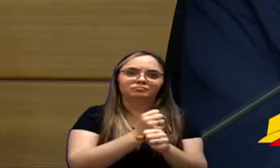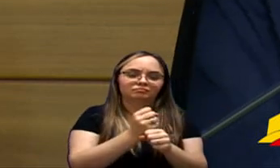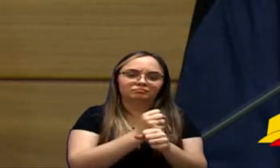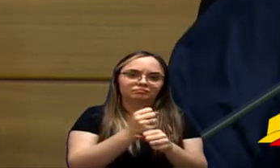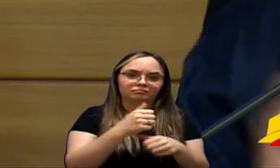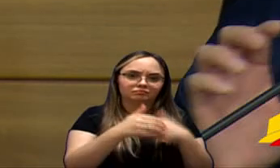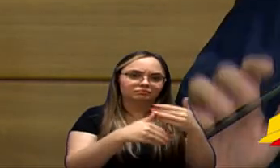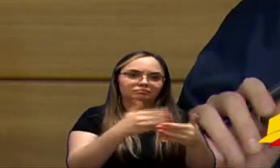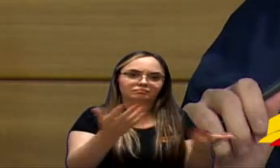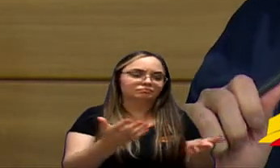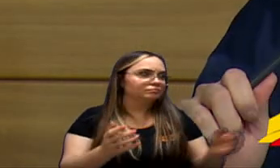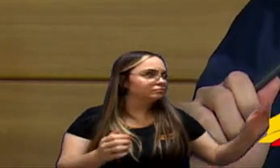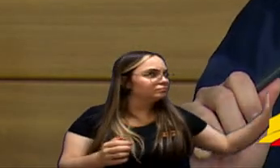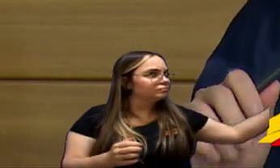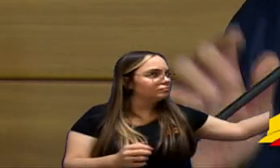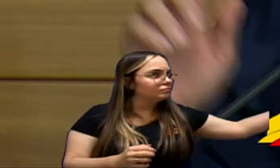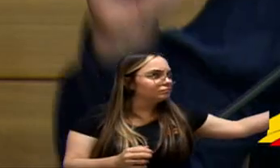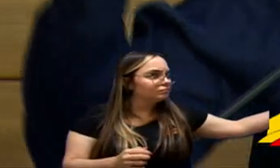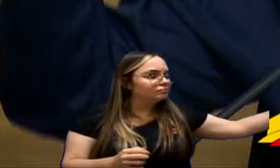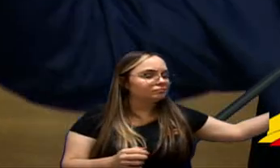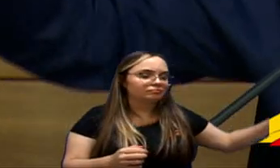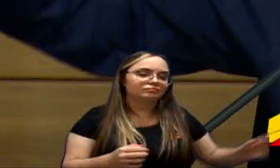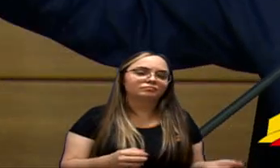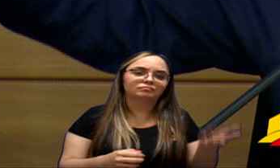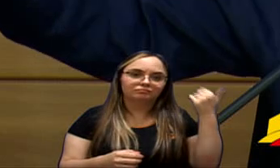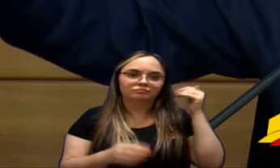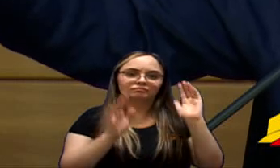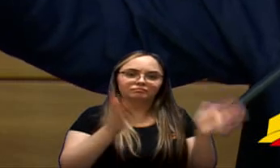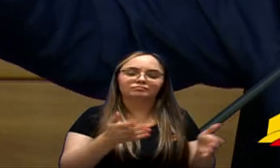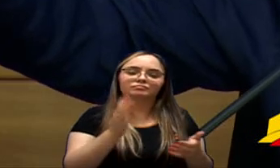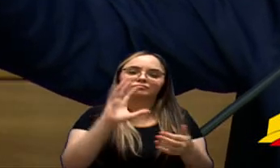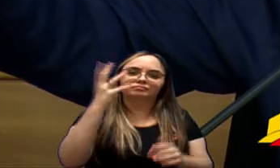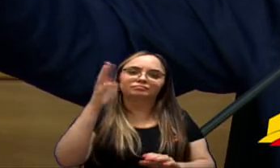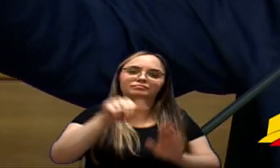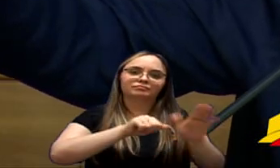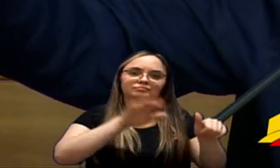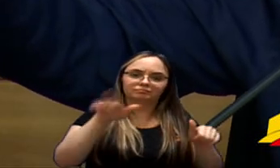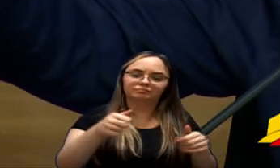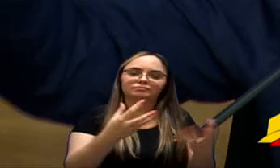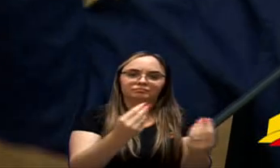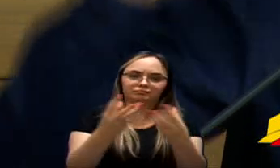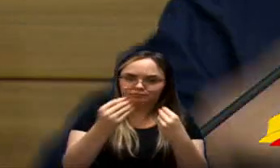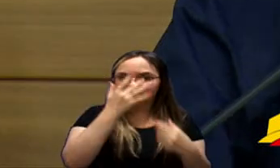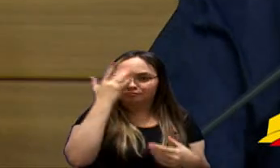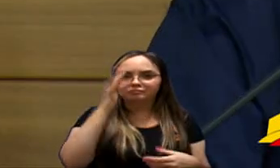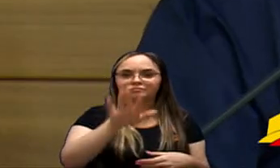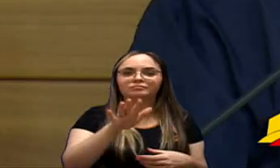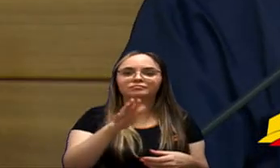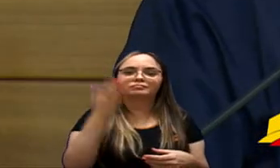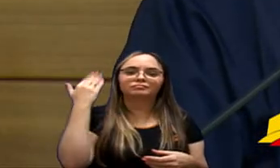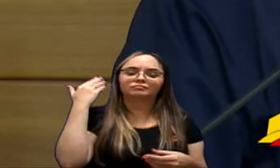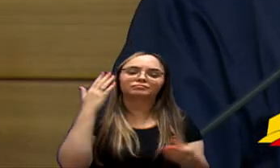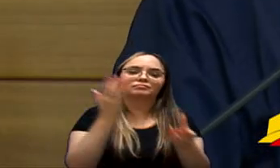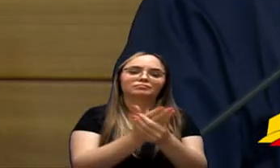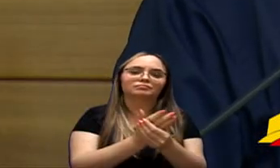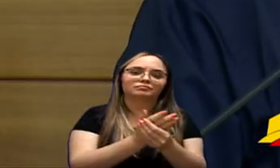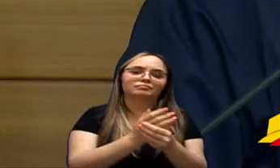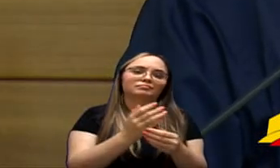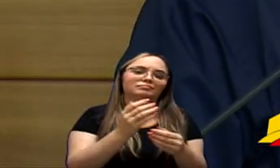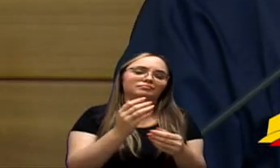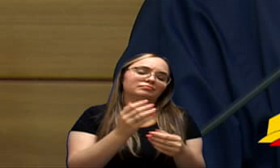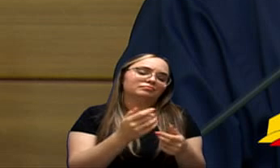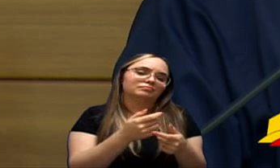pós-municipalização, porque aí nós precisamos considerar que, claro, já ocorreram chamamentos significativos, mas no processo de municipalização da